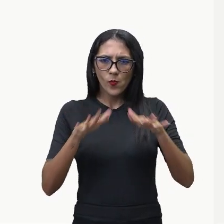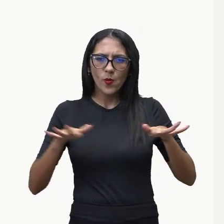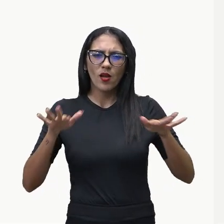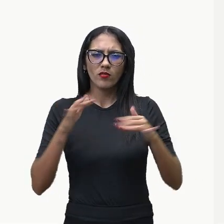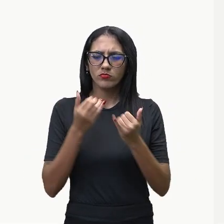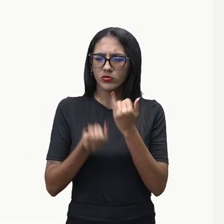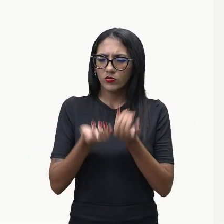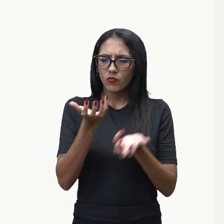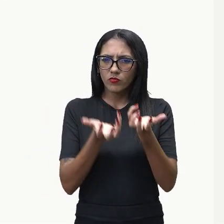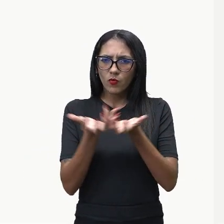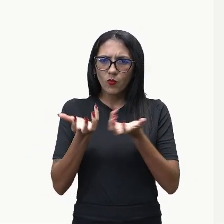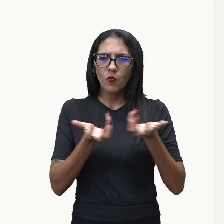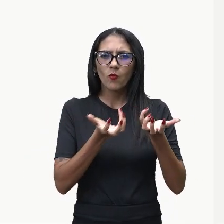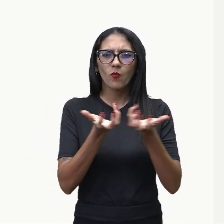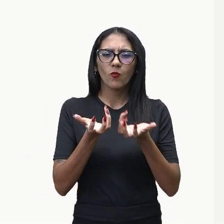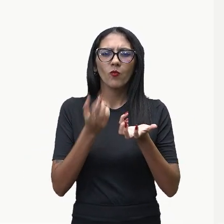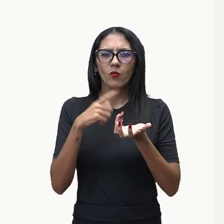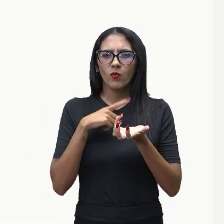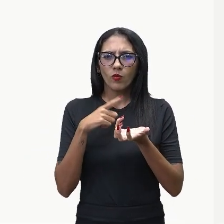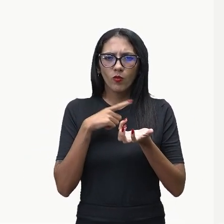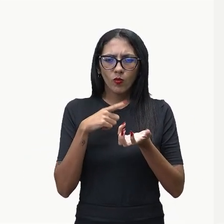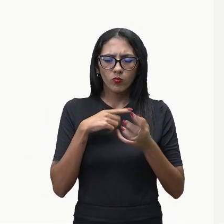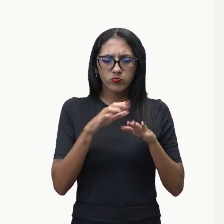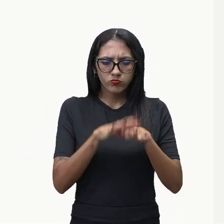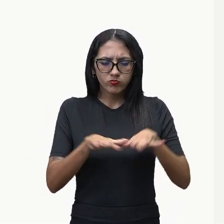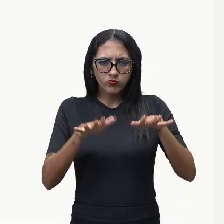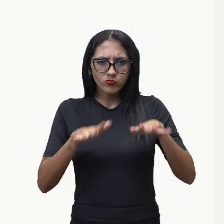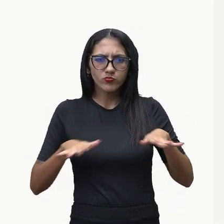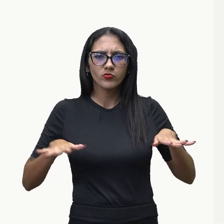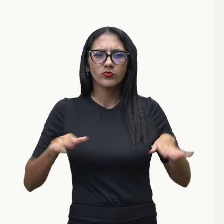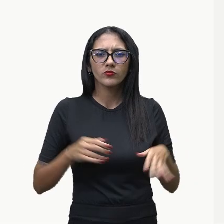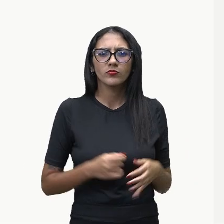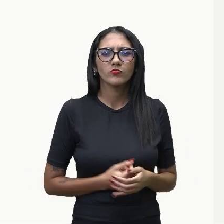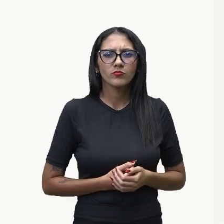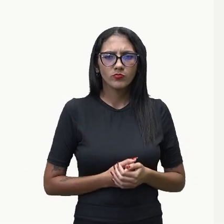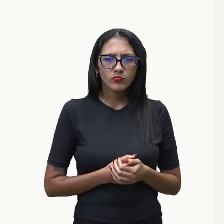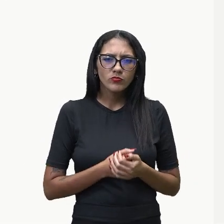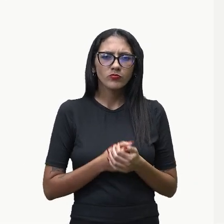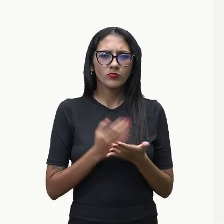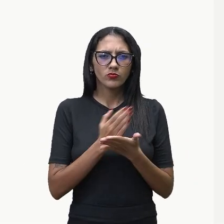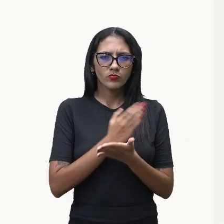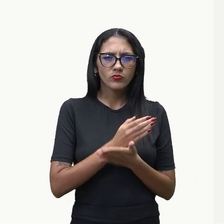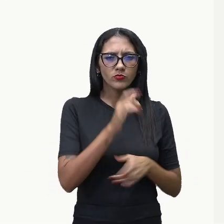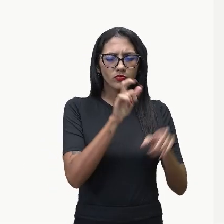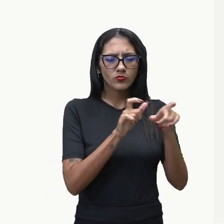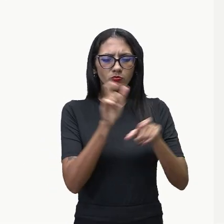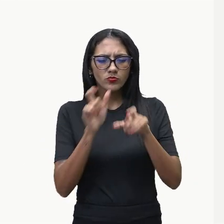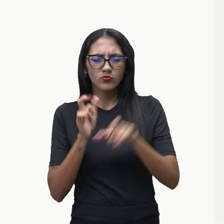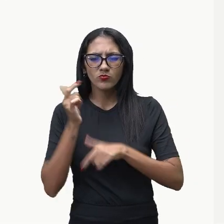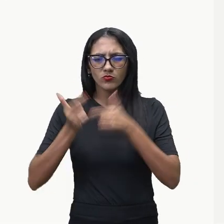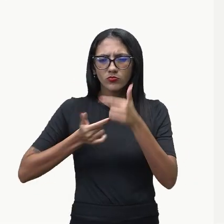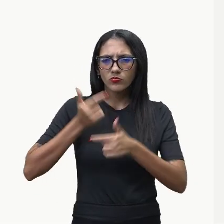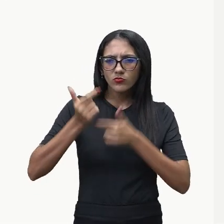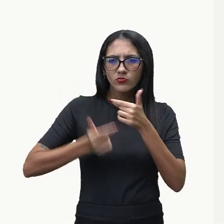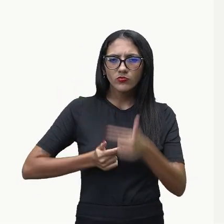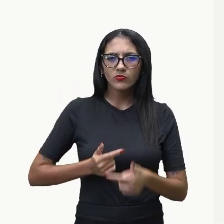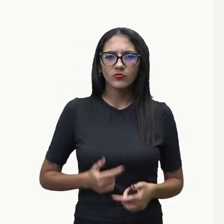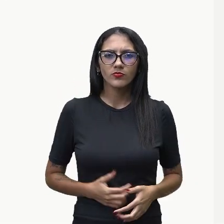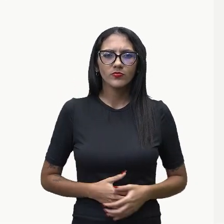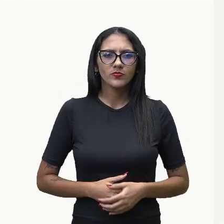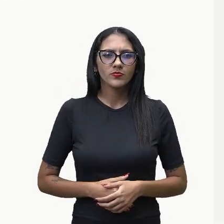menos a terra, e assim festeja, um ao outro, a maneira de peleja. Ok?